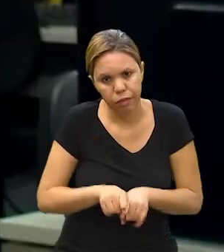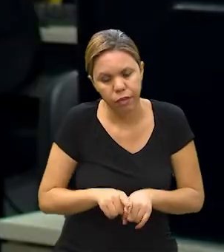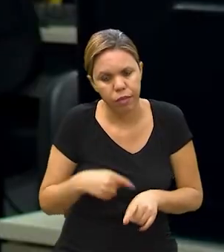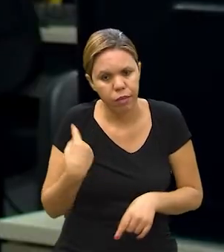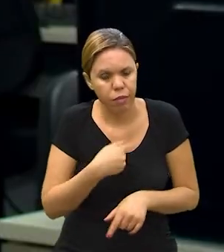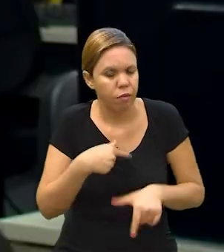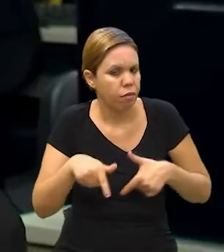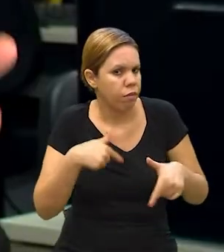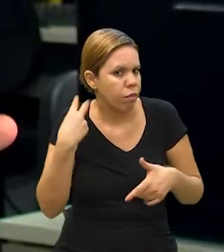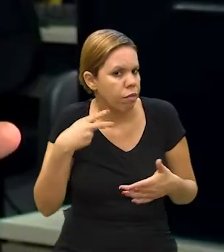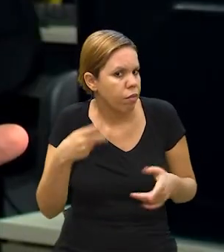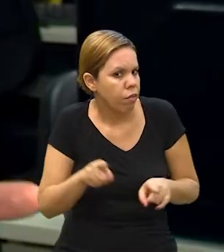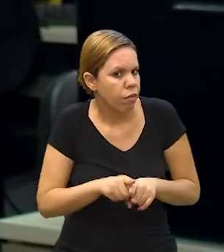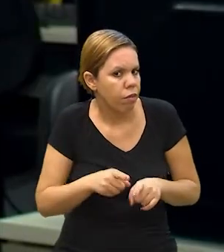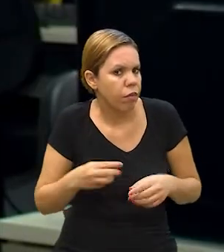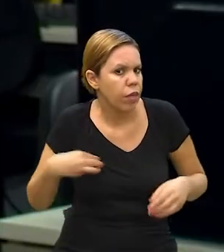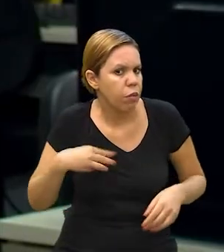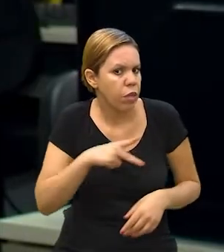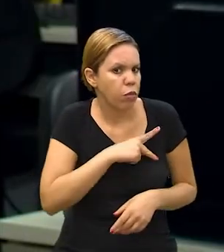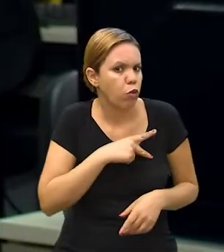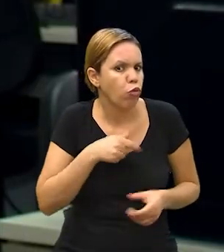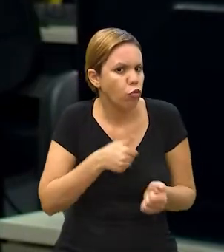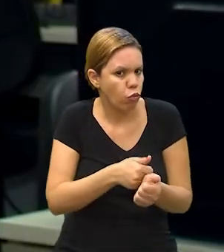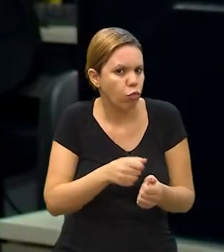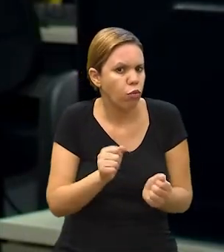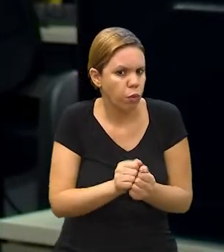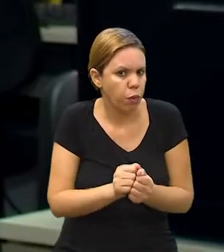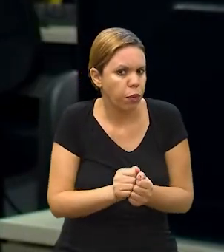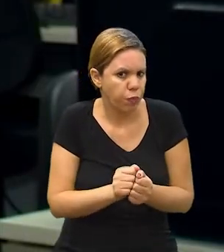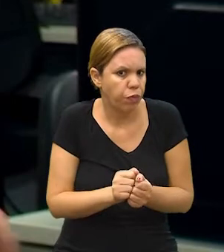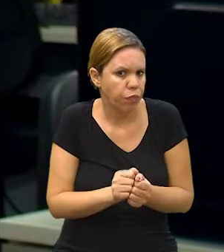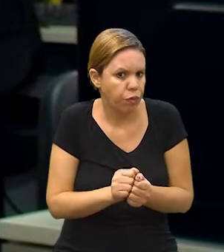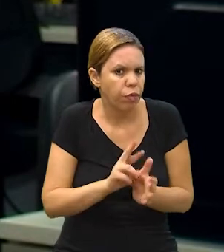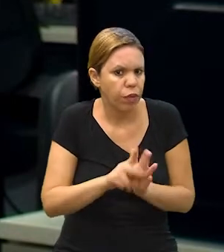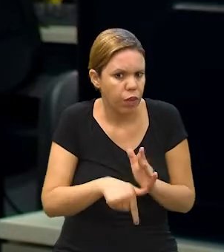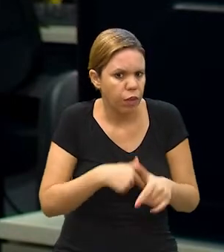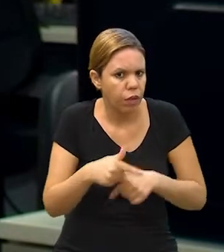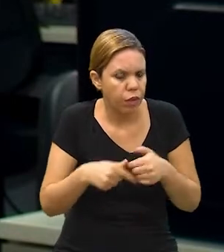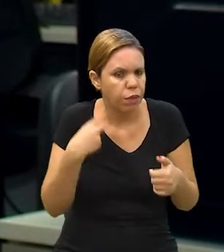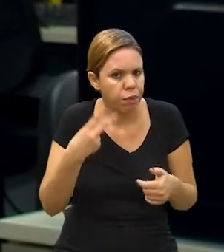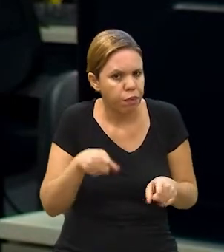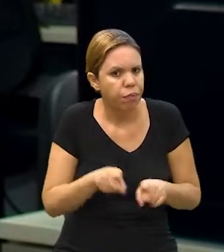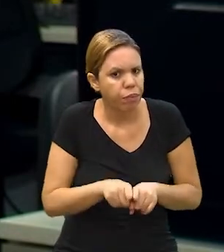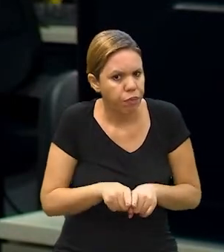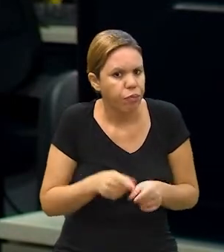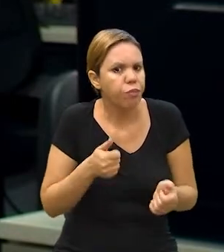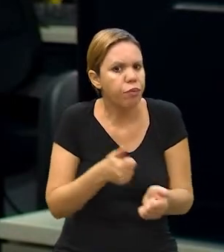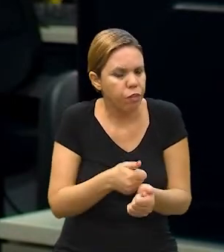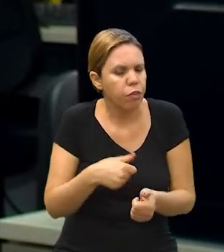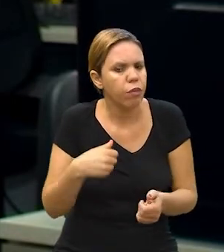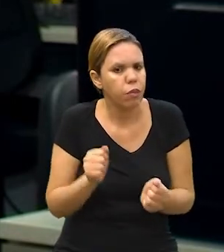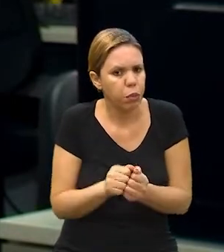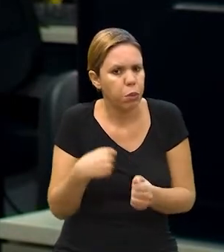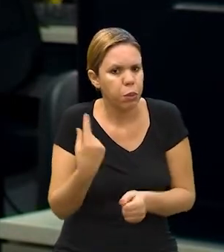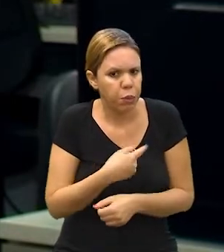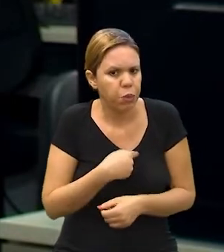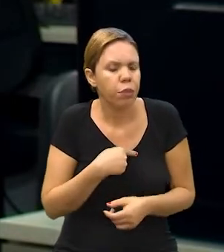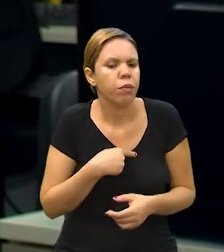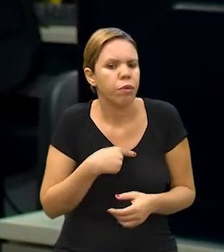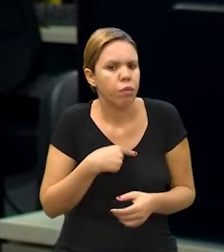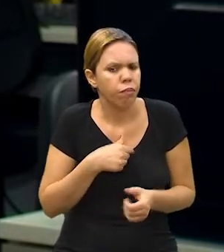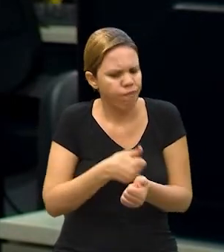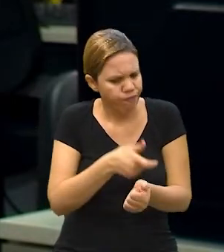nosso mandato, mas a gente está junto do Ministério Público fazendo esse acompanhamento. Né? Tem outros mandatos de vereador que também estão acompanhando isso junto com a gente, que estamos todos em